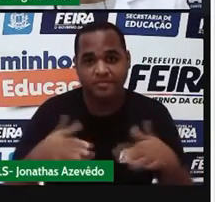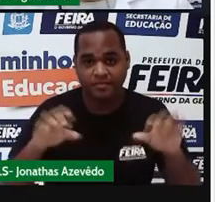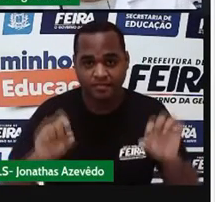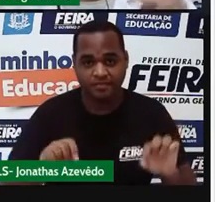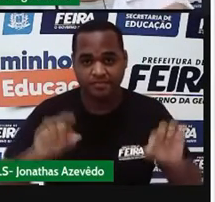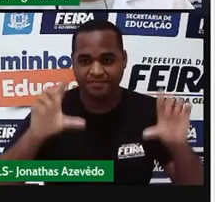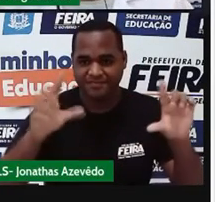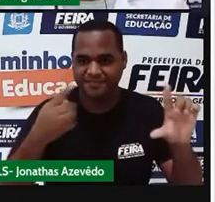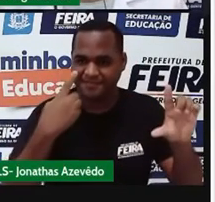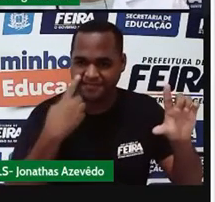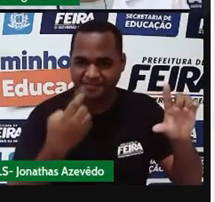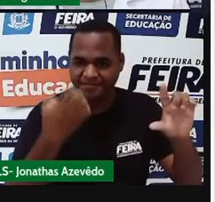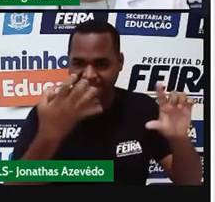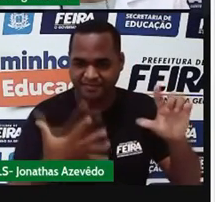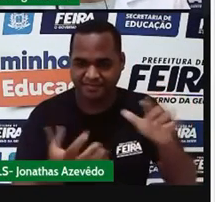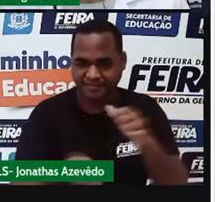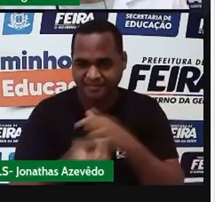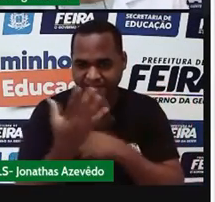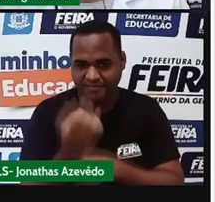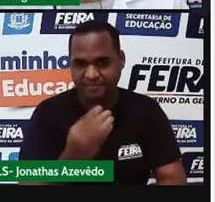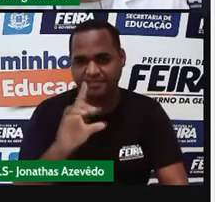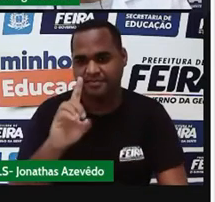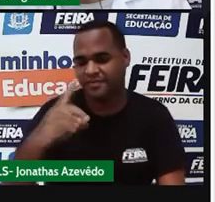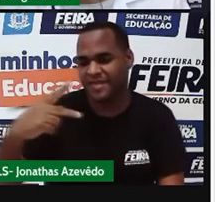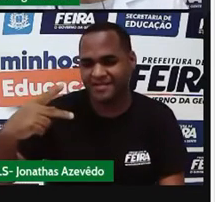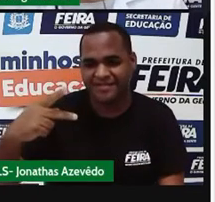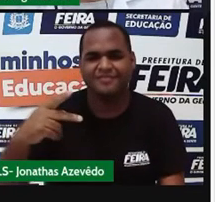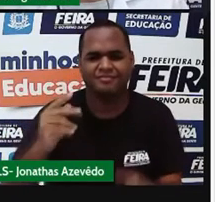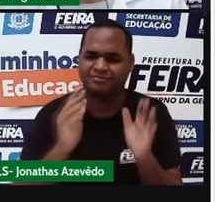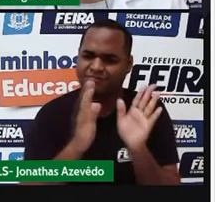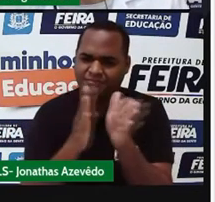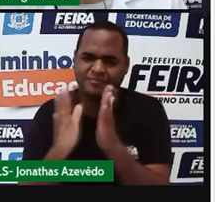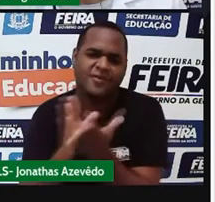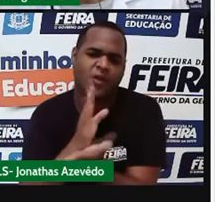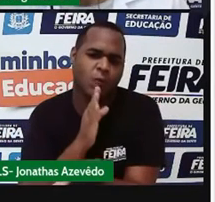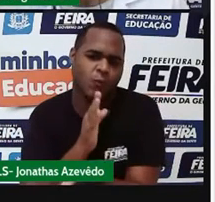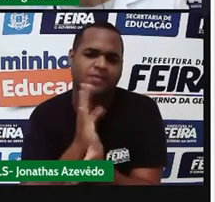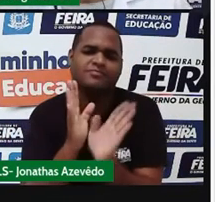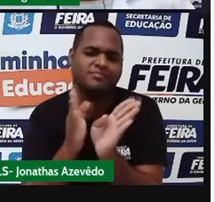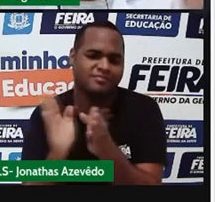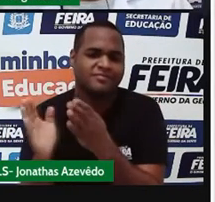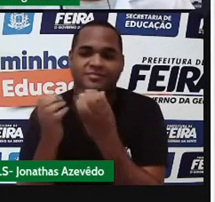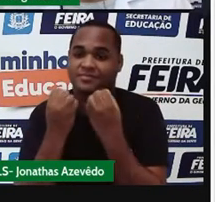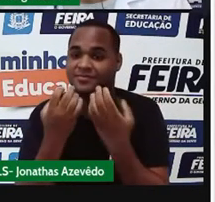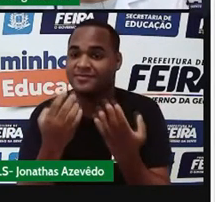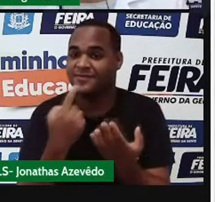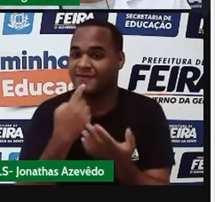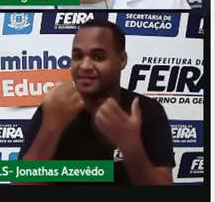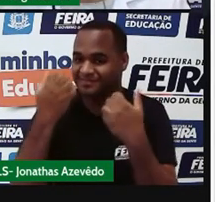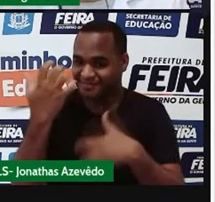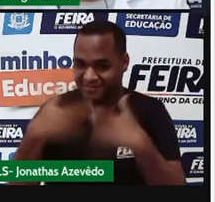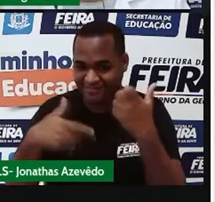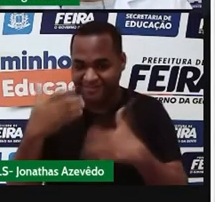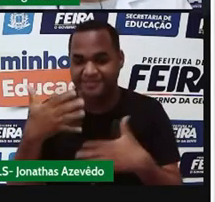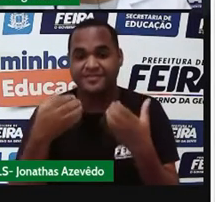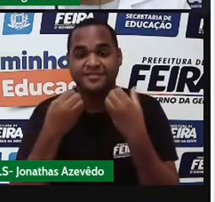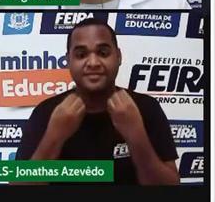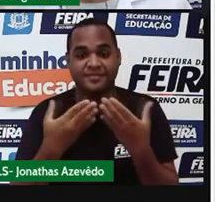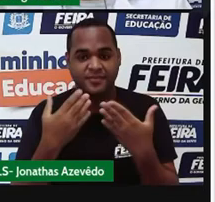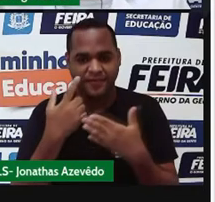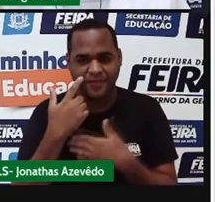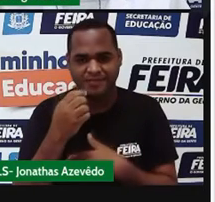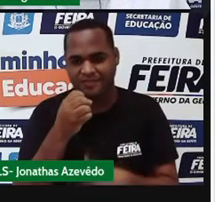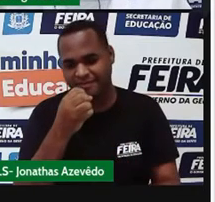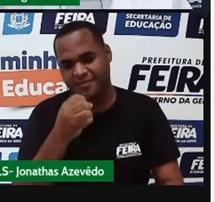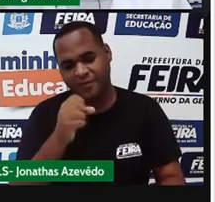você aparecendo o que são dízimas periódicas muito embora eu já tenha falado né os resultados das divisões que a